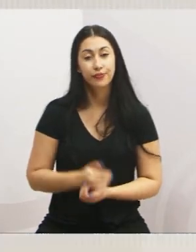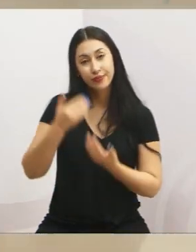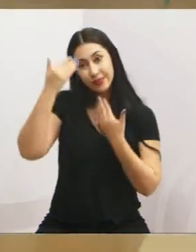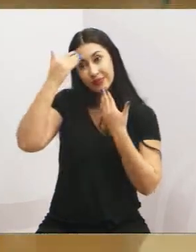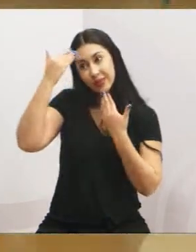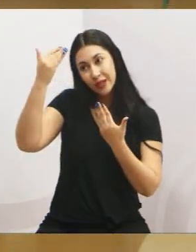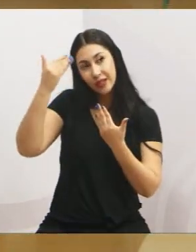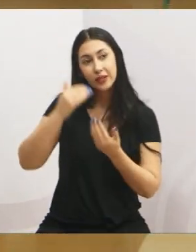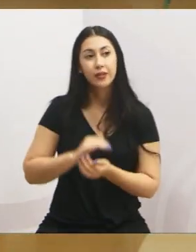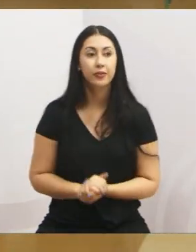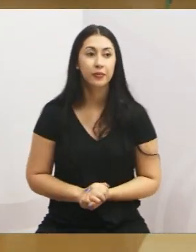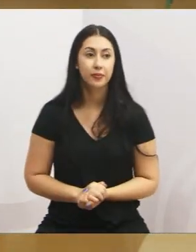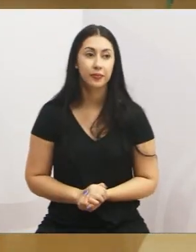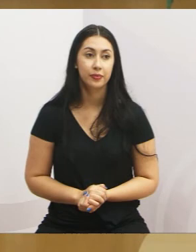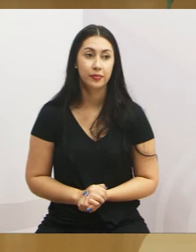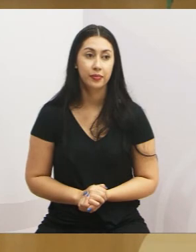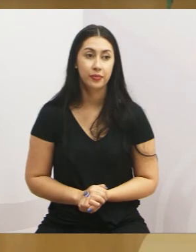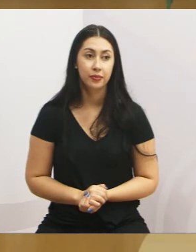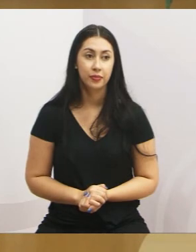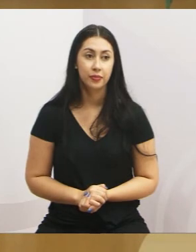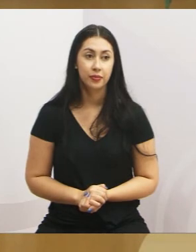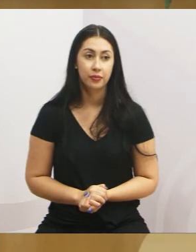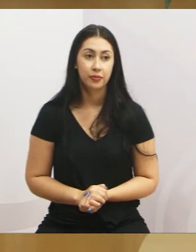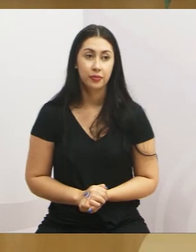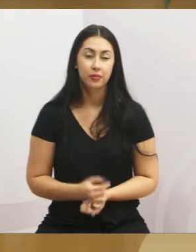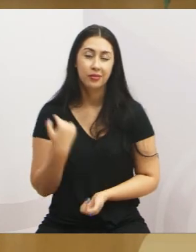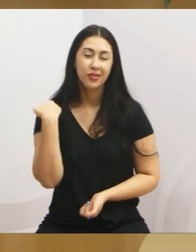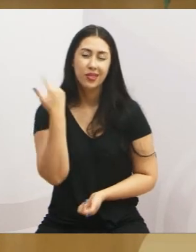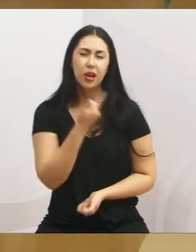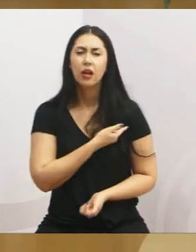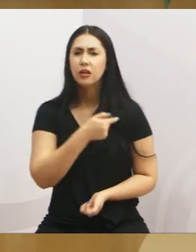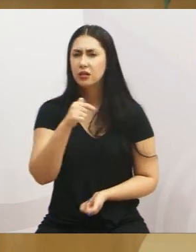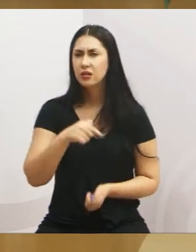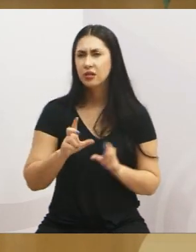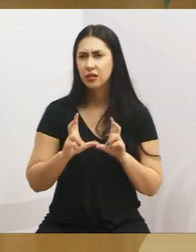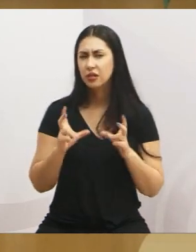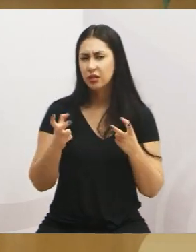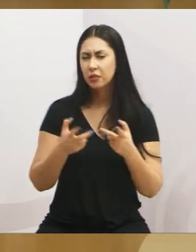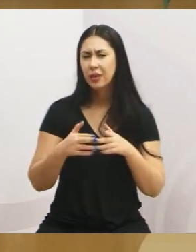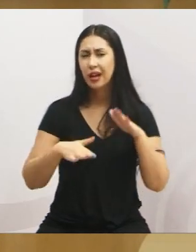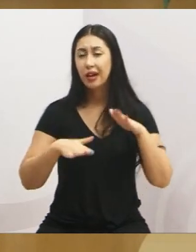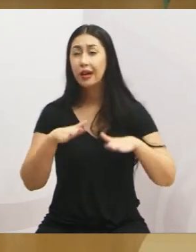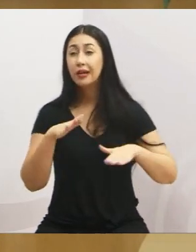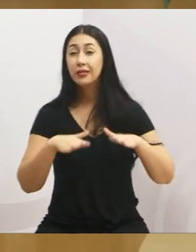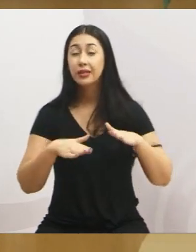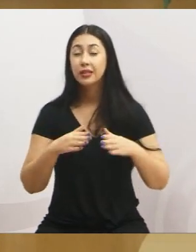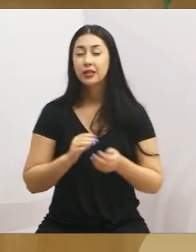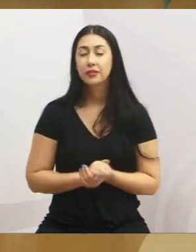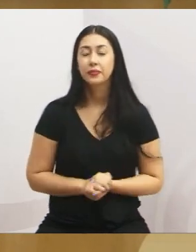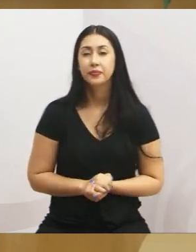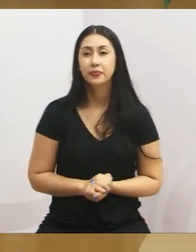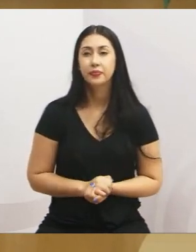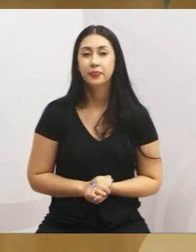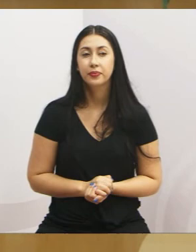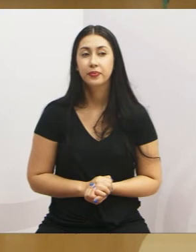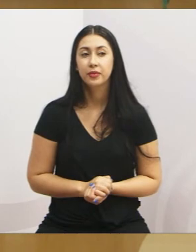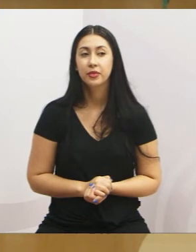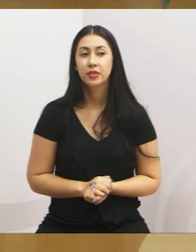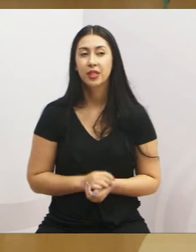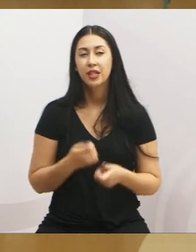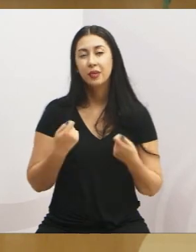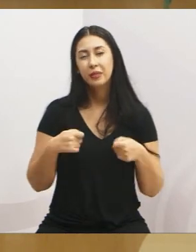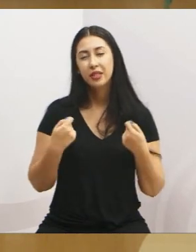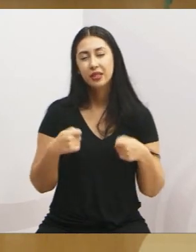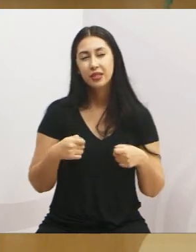Obrigado, técnica. Eu acho que nós aqui nessa casa, às vezes nós temos que nos